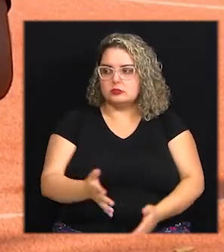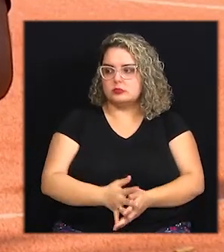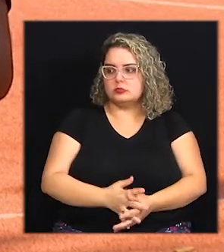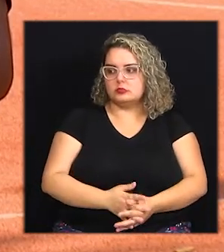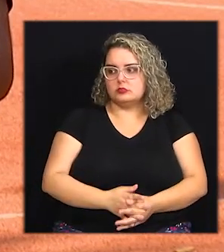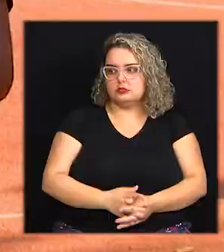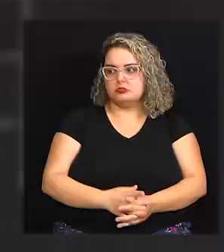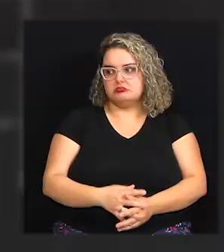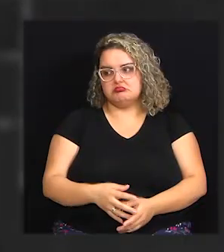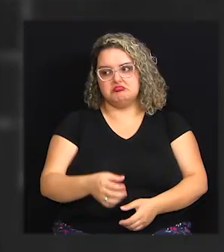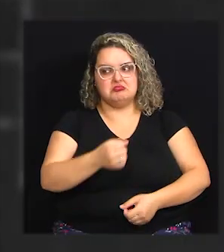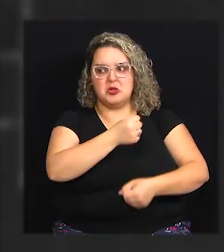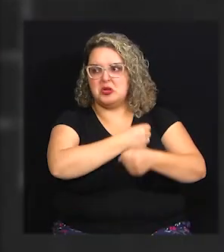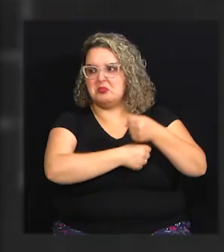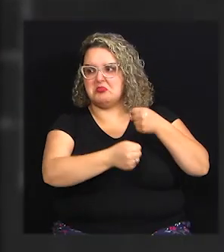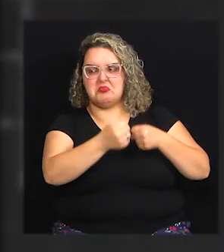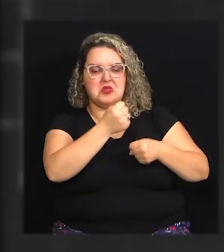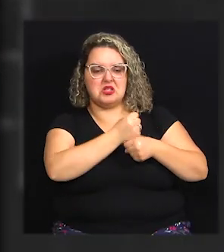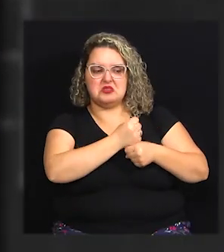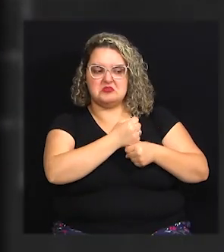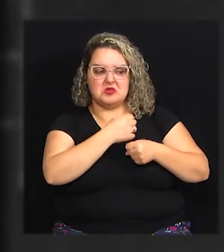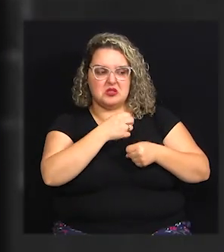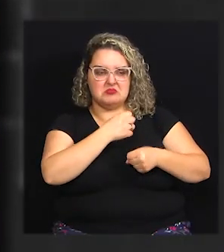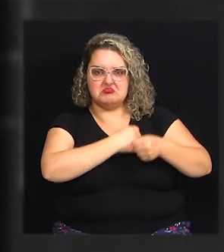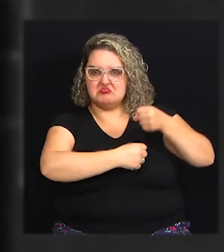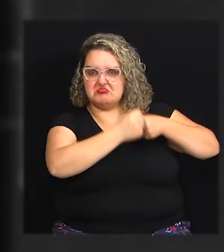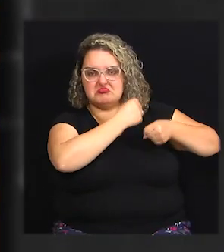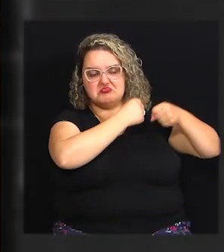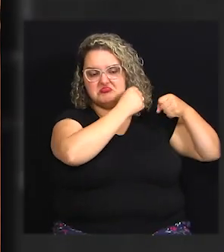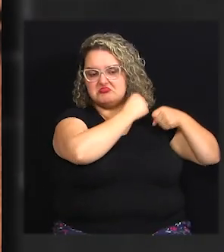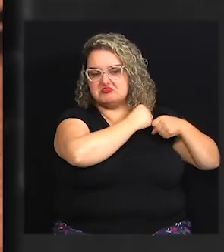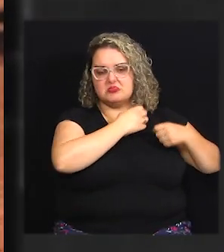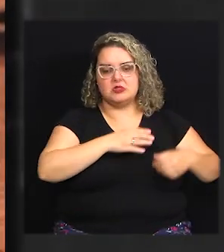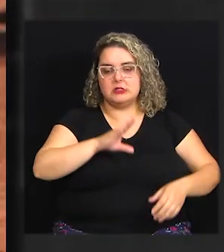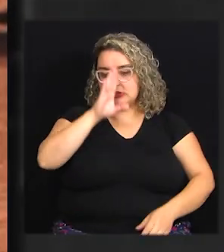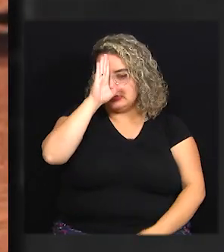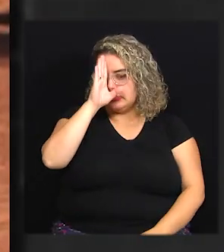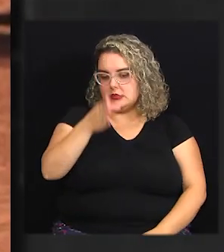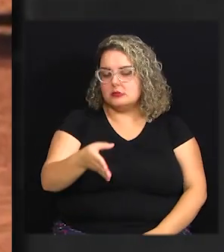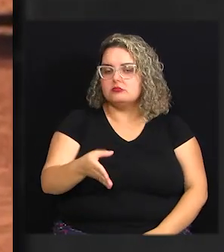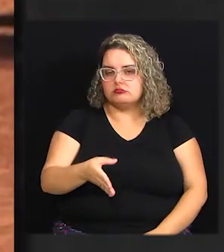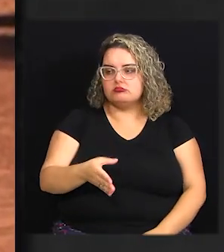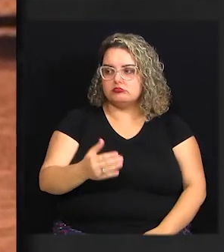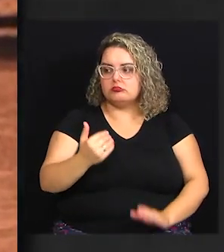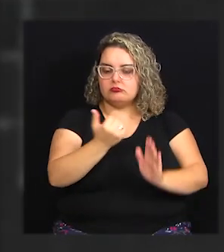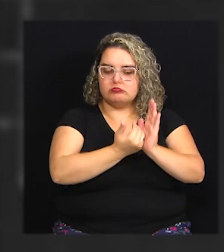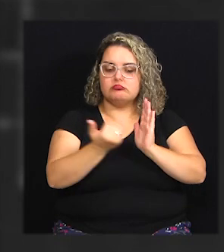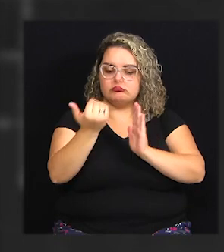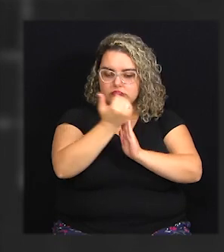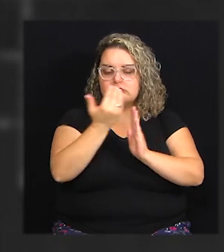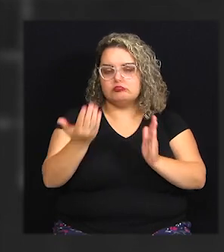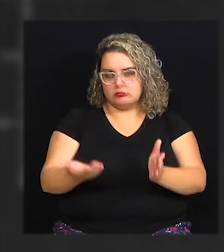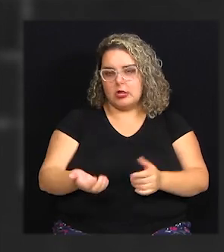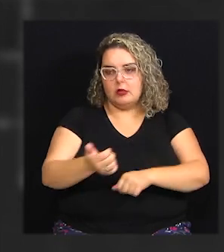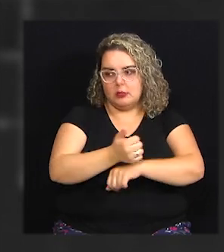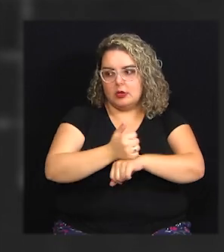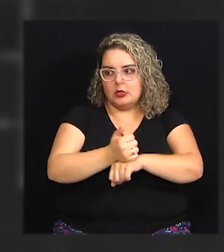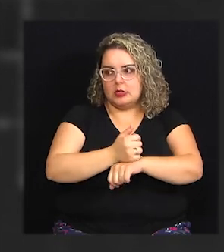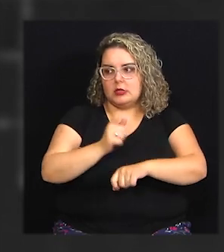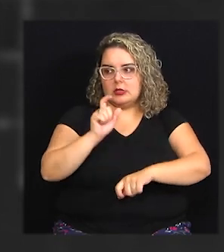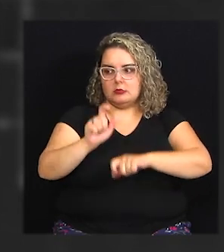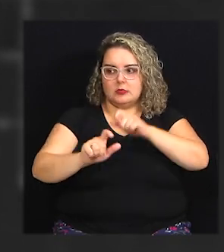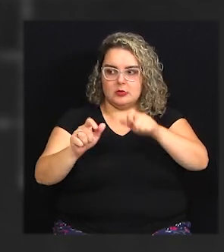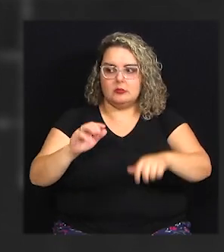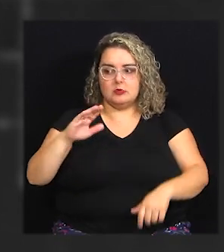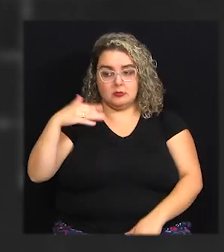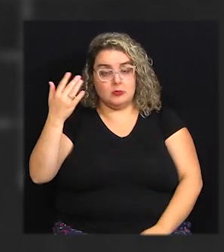pro, acho que ano passado, retrasado, que eu decidi mesmo tomar um rumo e tentar o profissional. Porque tem muita gente que também vai para fora